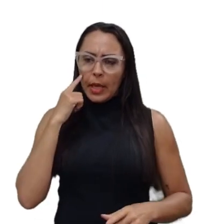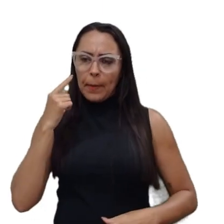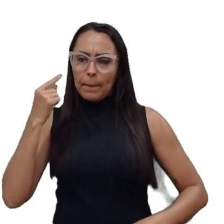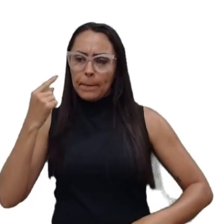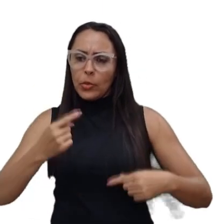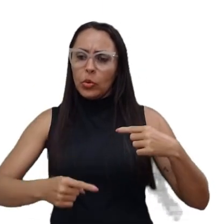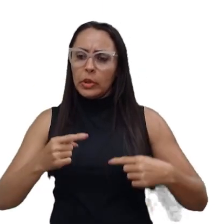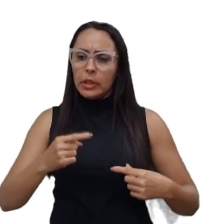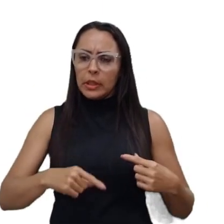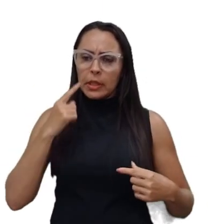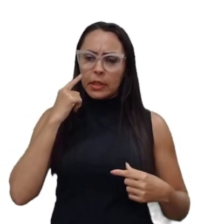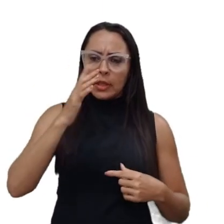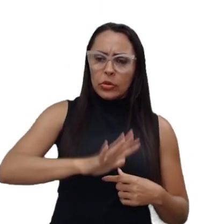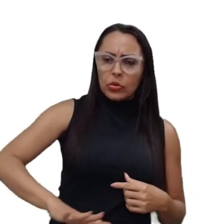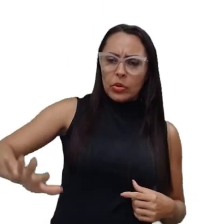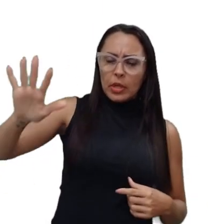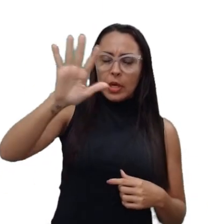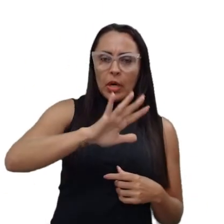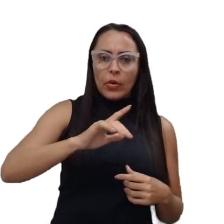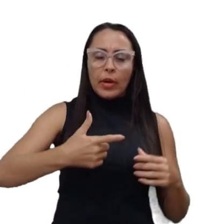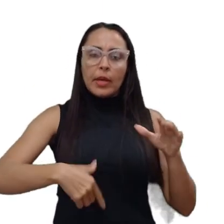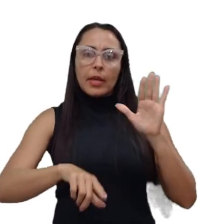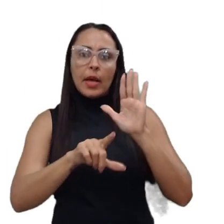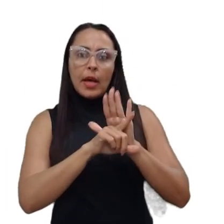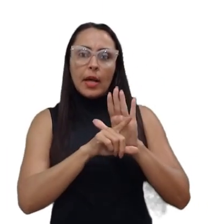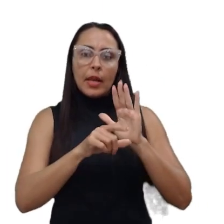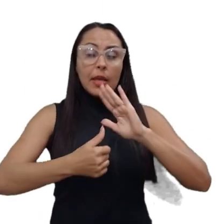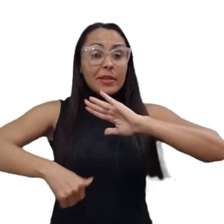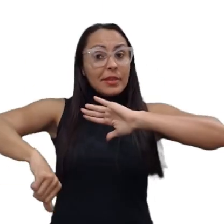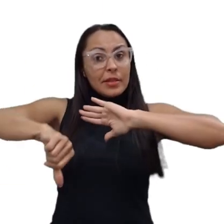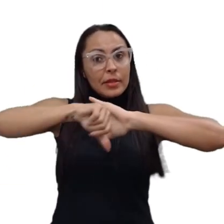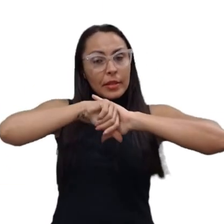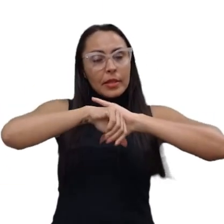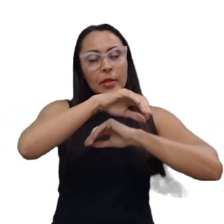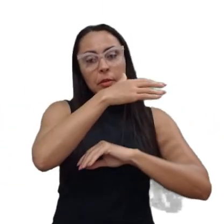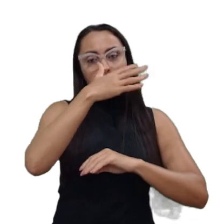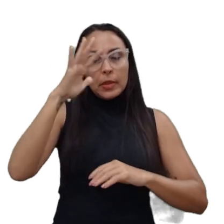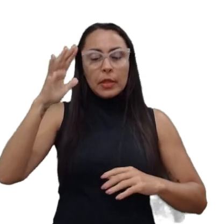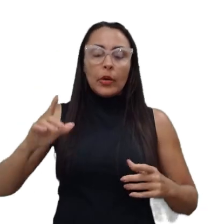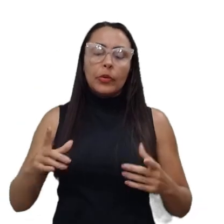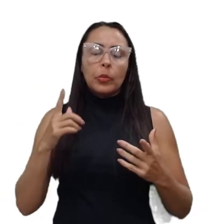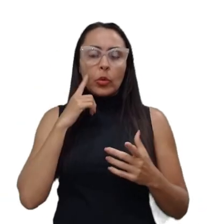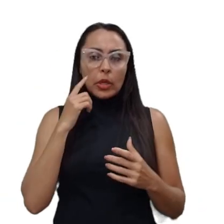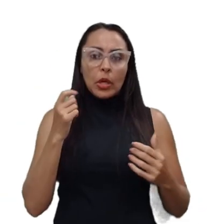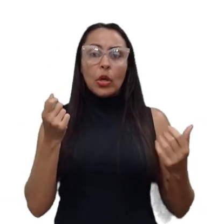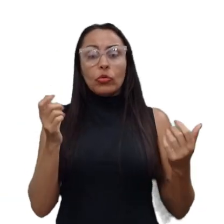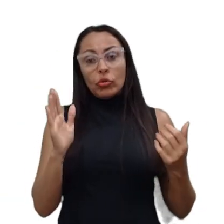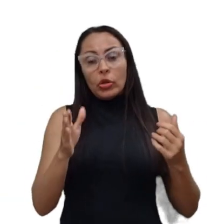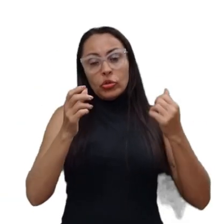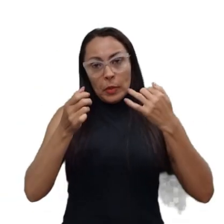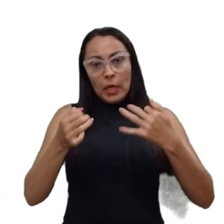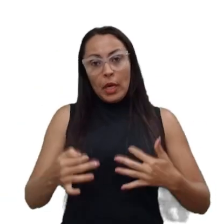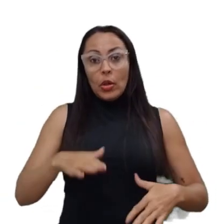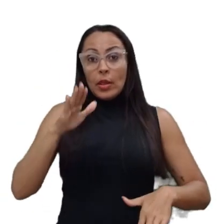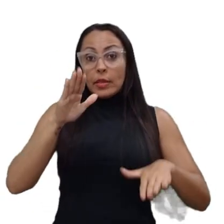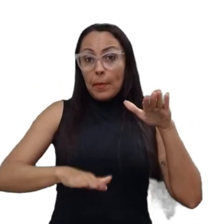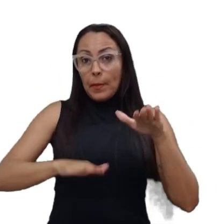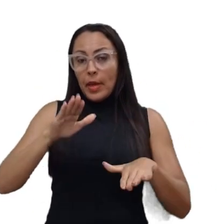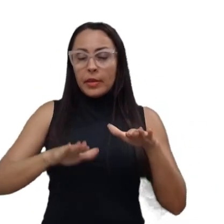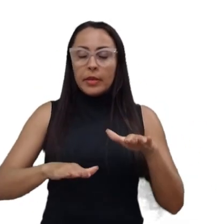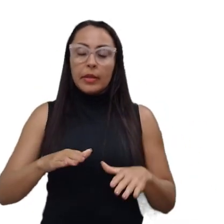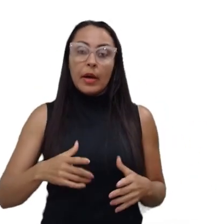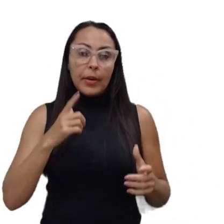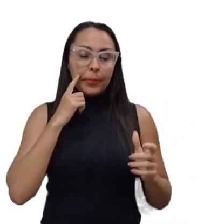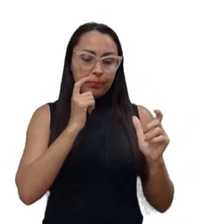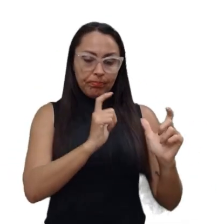Resíduos Sólidos e a Lei de Crimes Ambientais. Porque, como eu falei, dependendo da região que